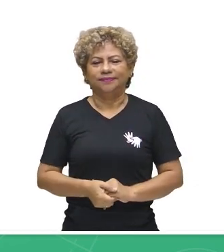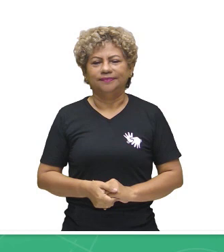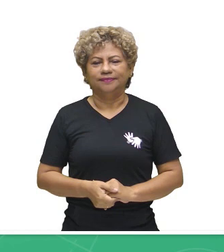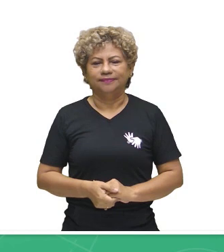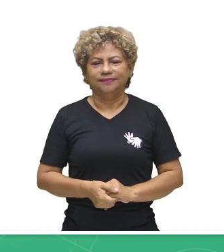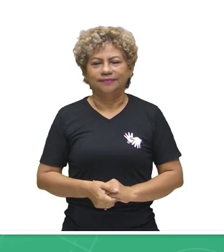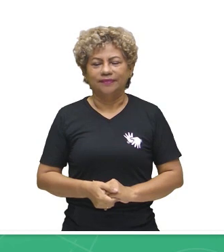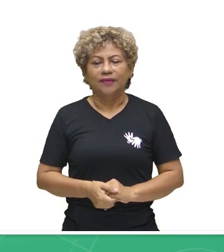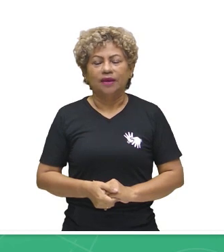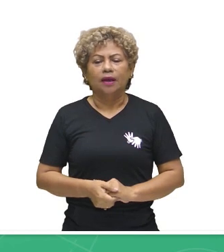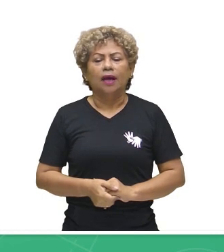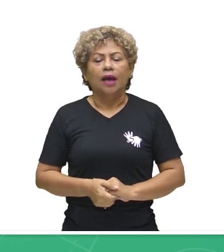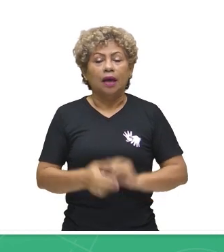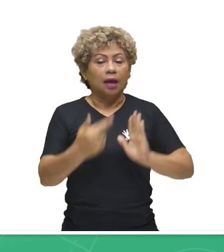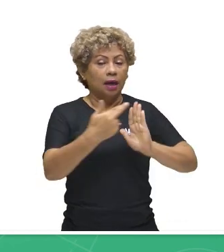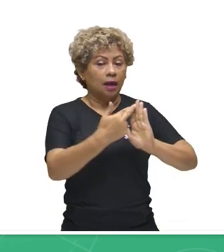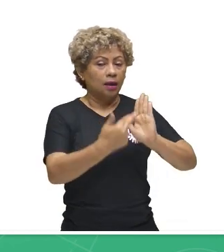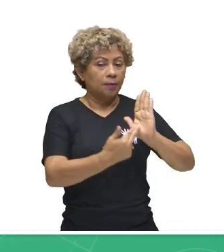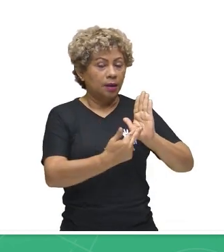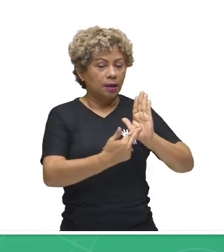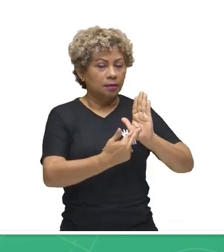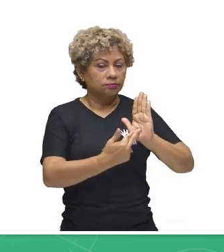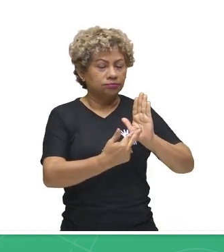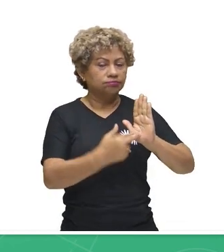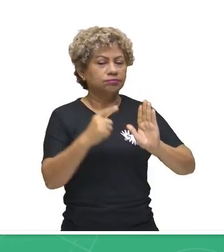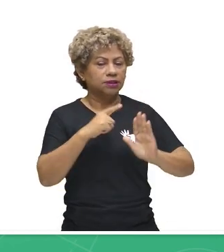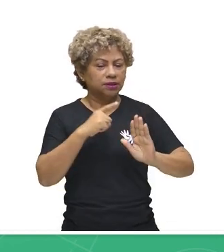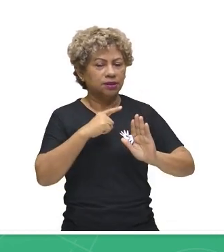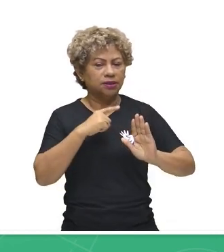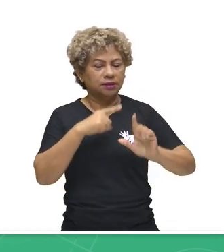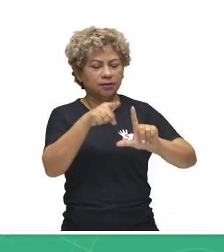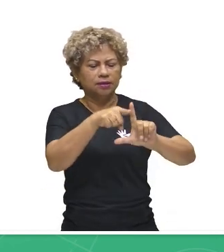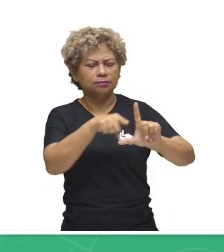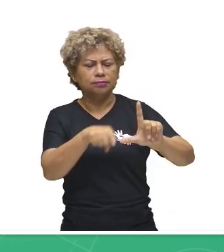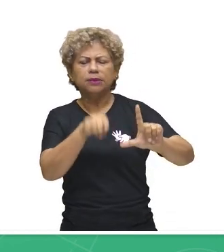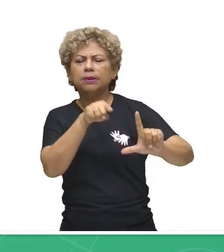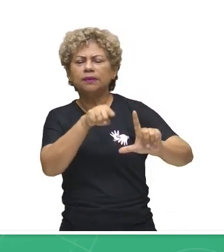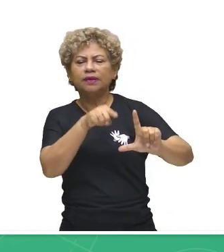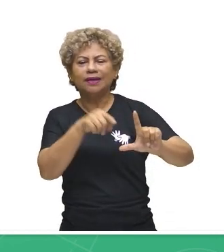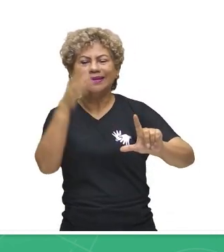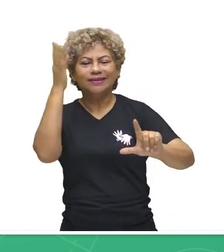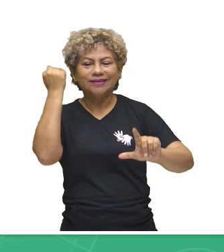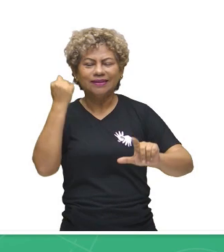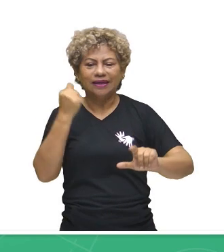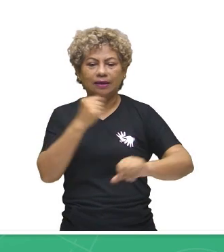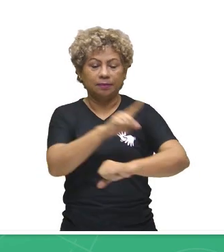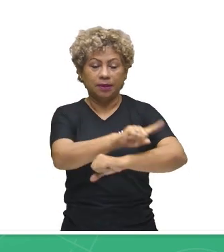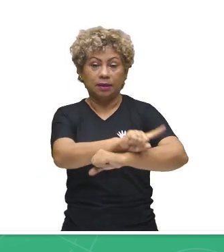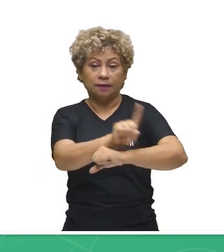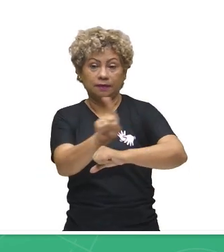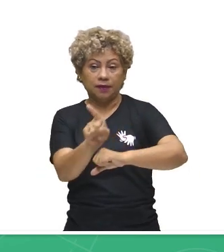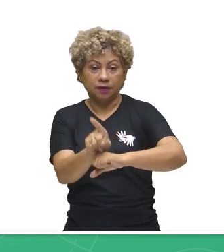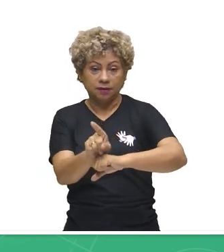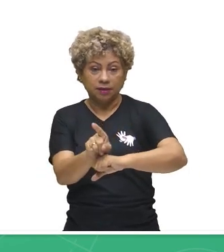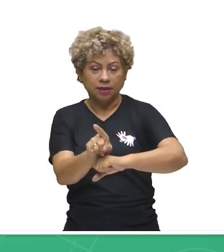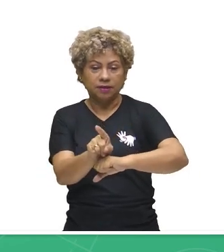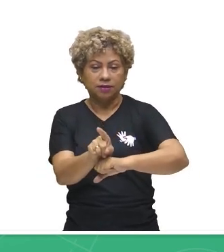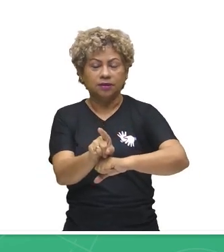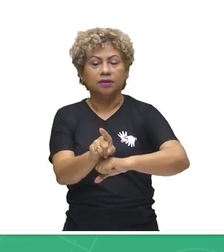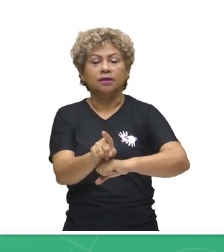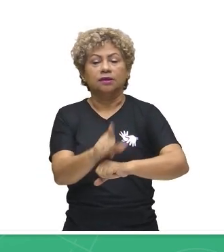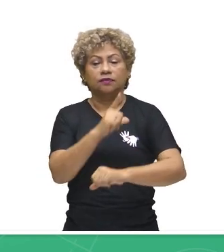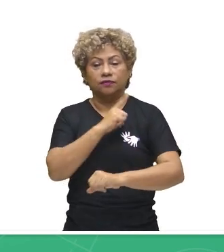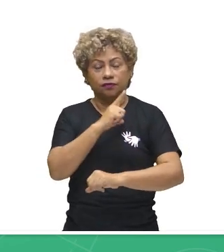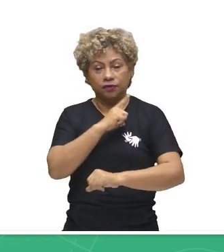que representa o quê? Para o gráfico, quando eu quero calcular a velocidade, você tem aqui a inclinação da